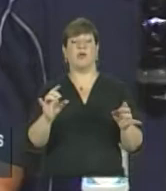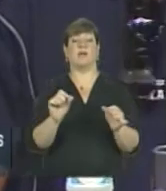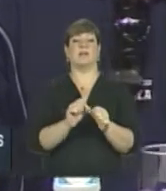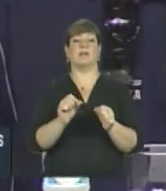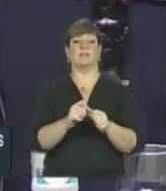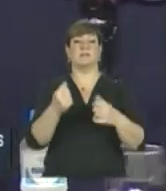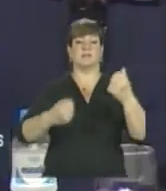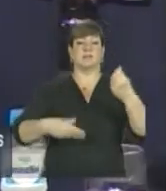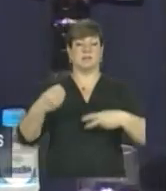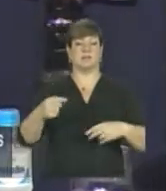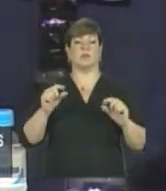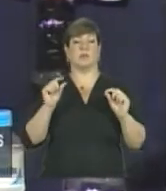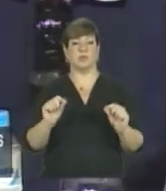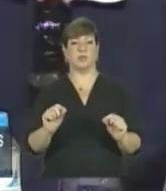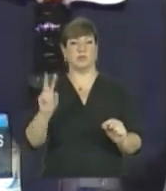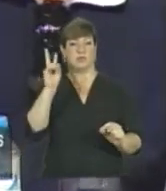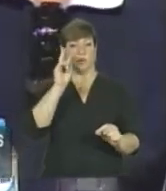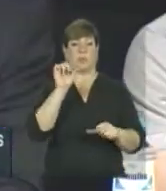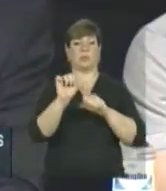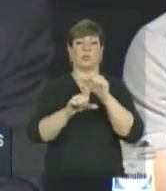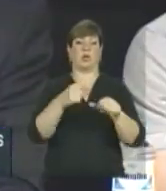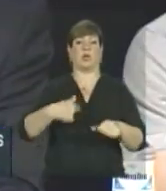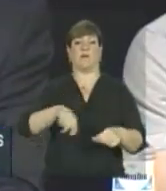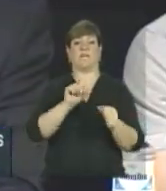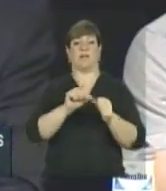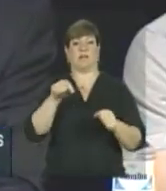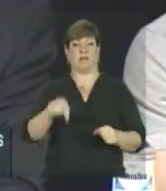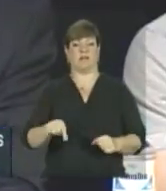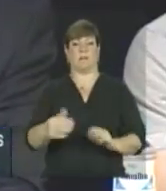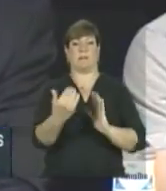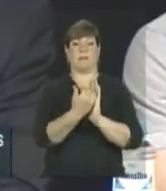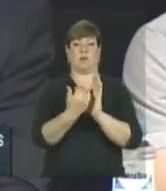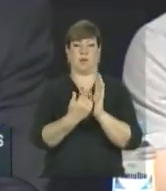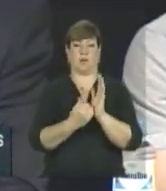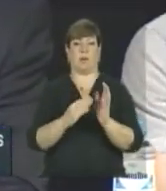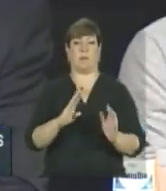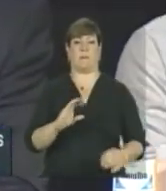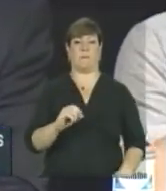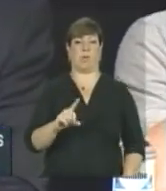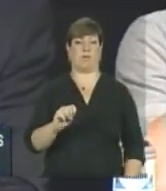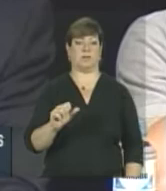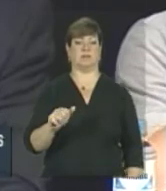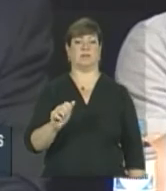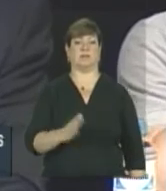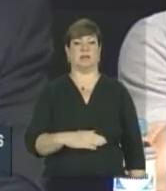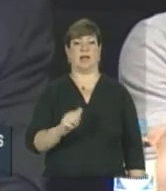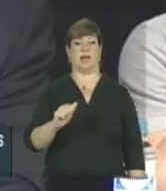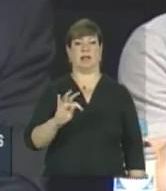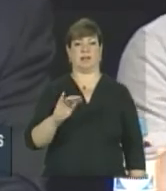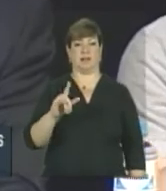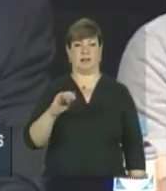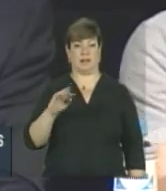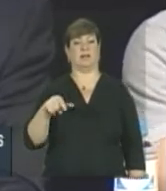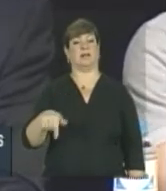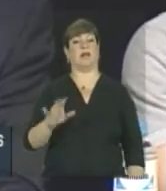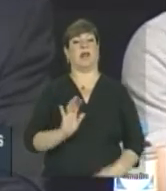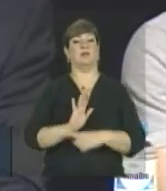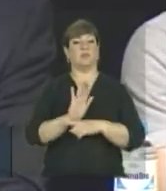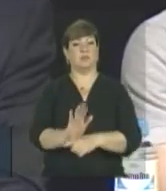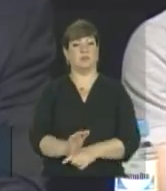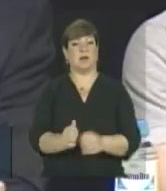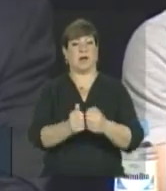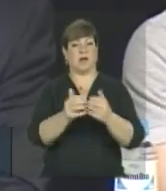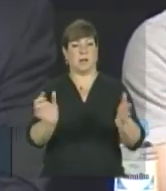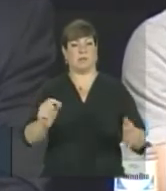das alterações que nós fizemos aqui no programa Bolsa Atleta, que eu acho que abrem uma segunda etapa na vida desse programa,